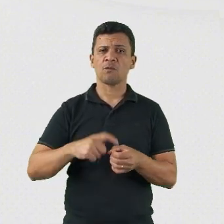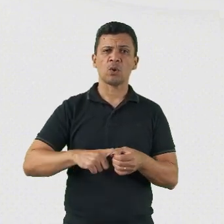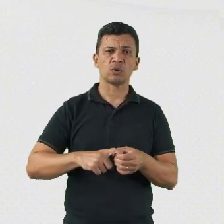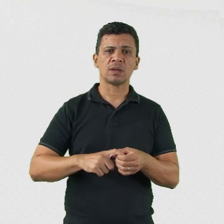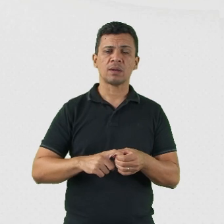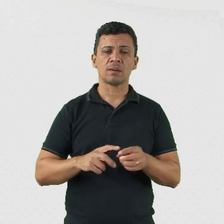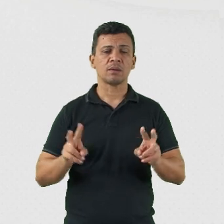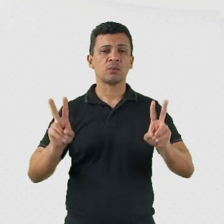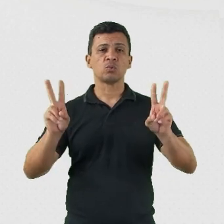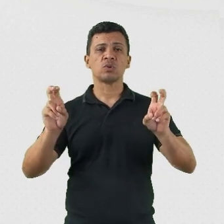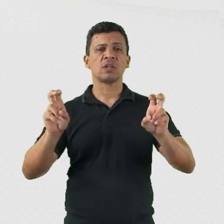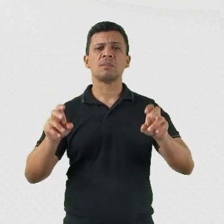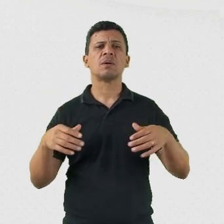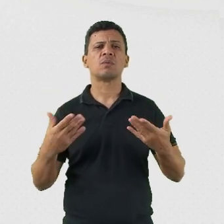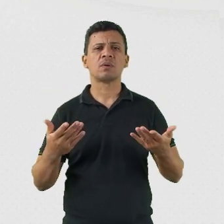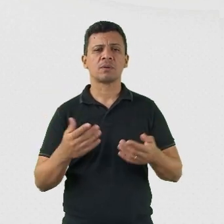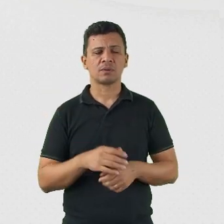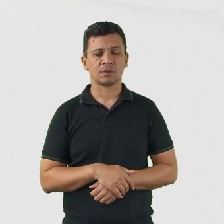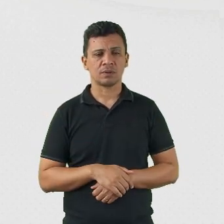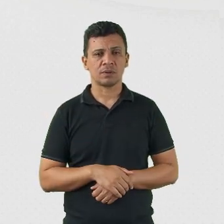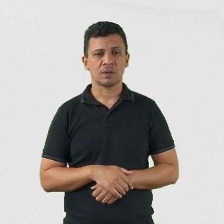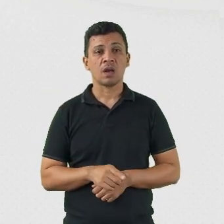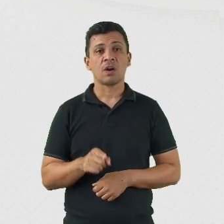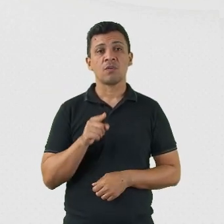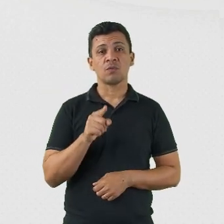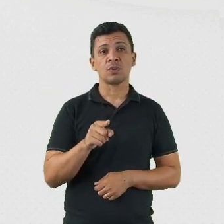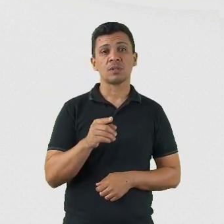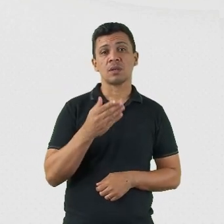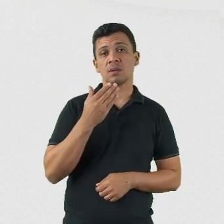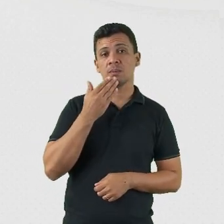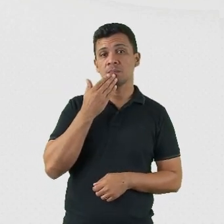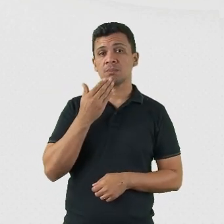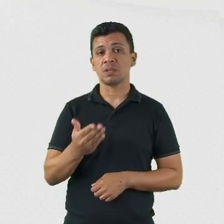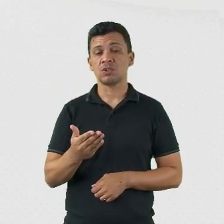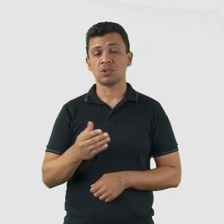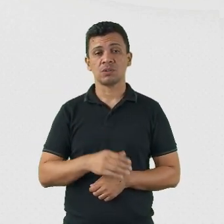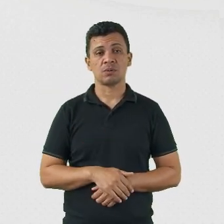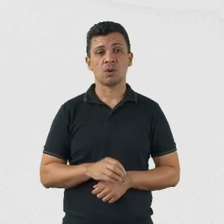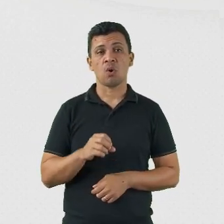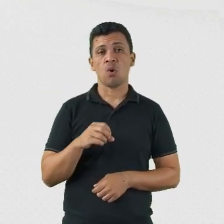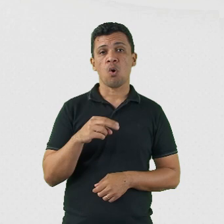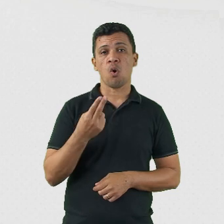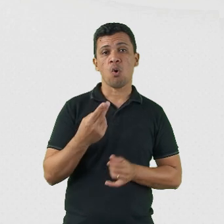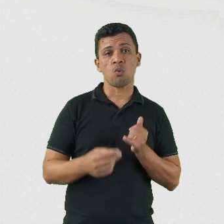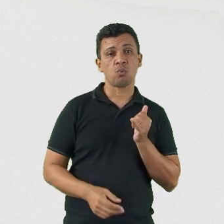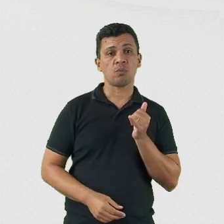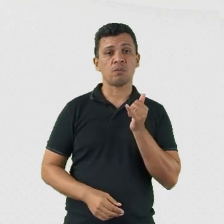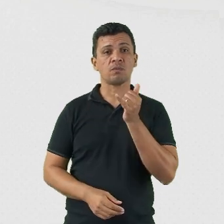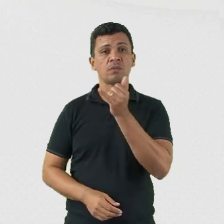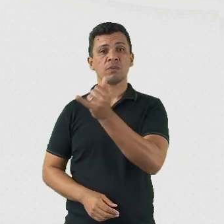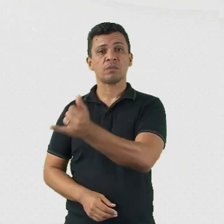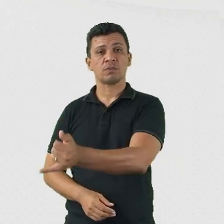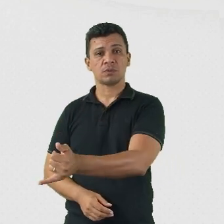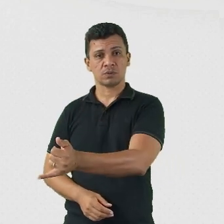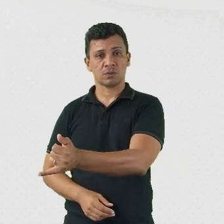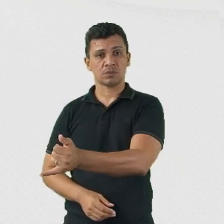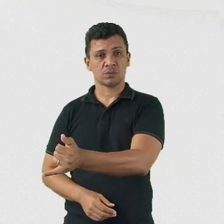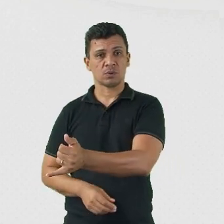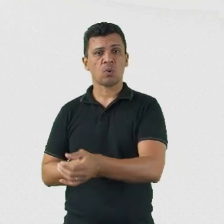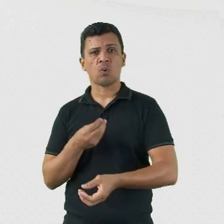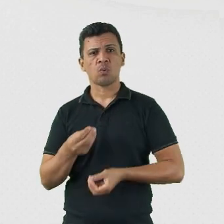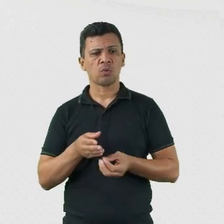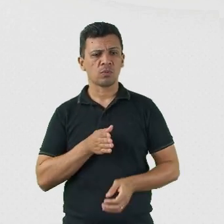para um tema que nós tratamos, que é você pedir ou você dar e oferecer